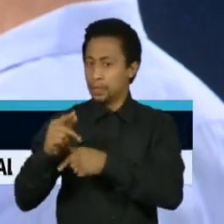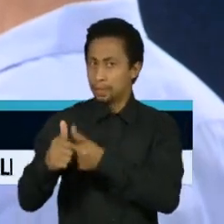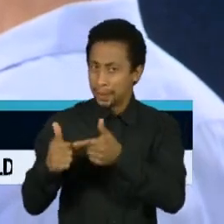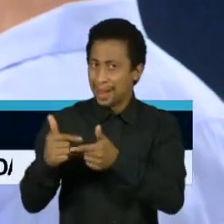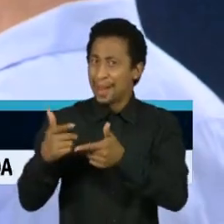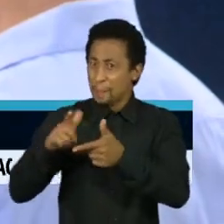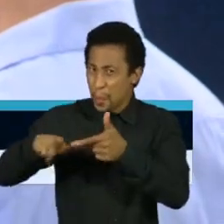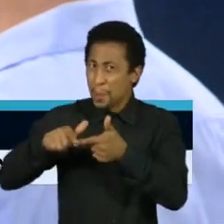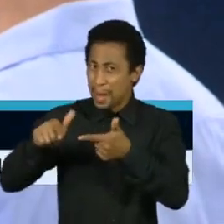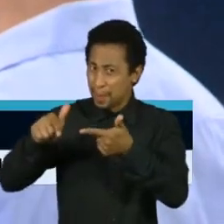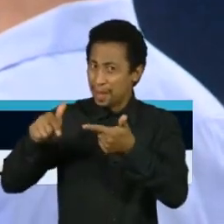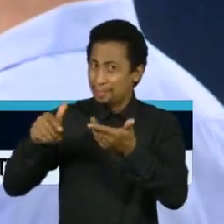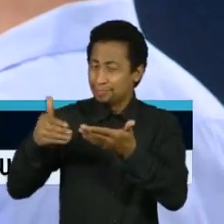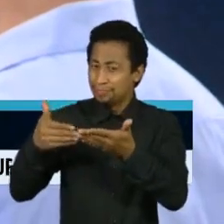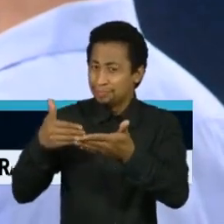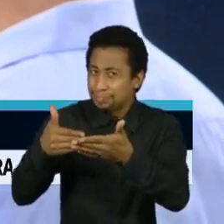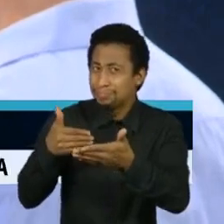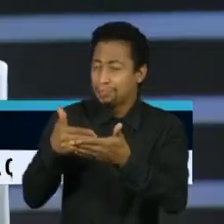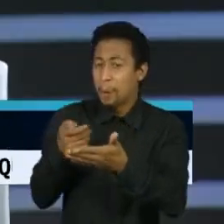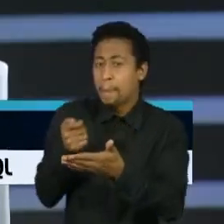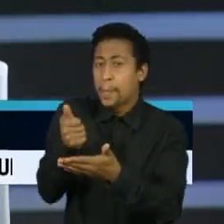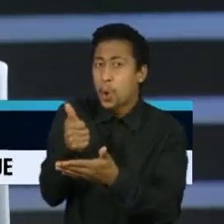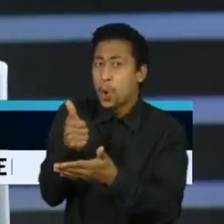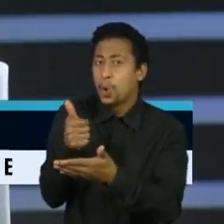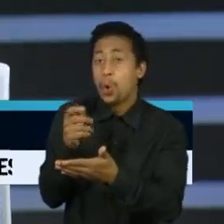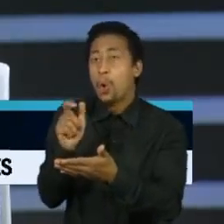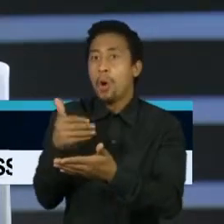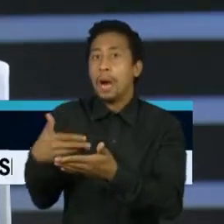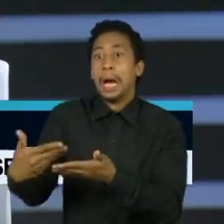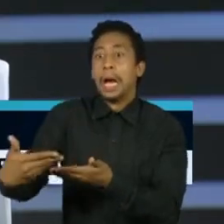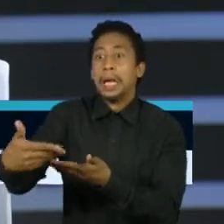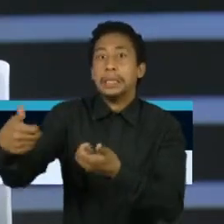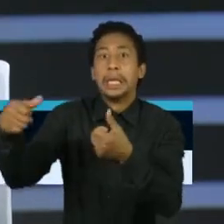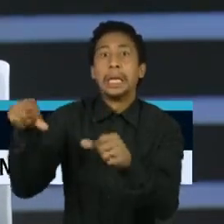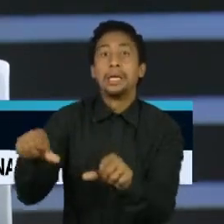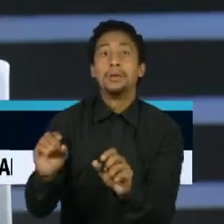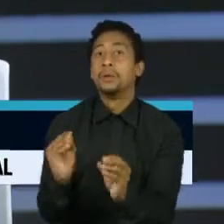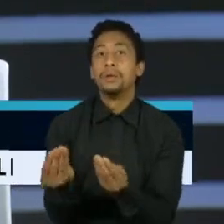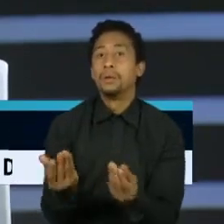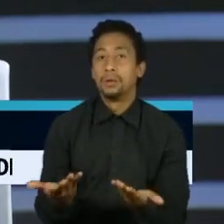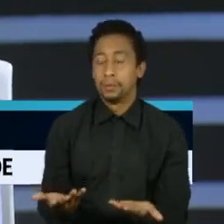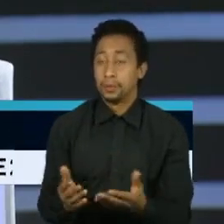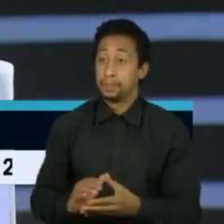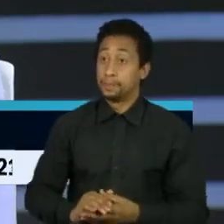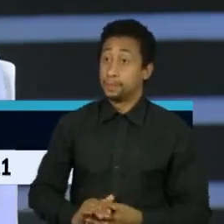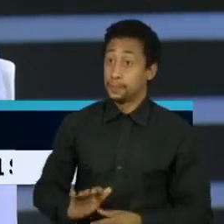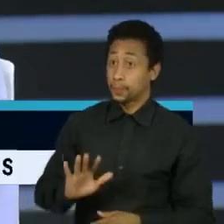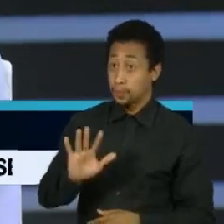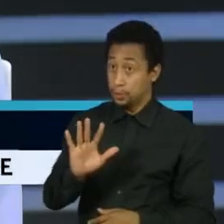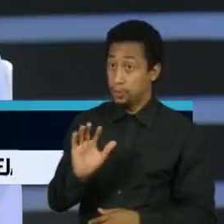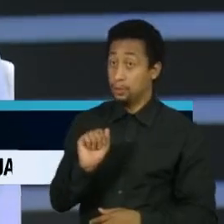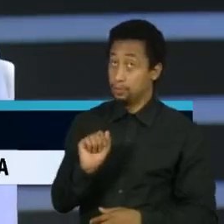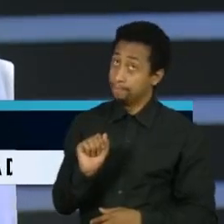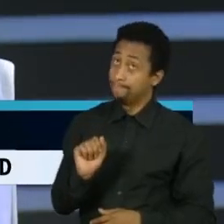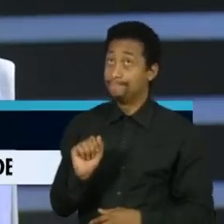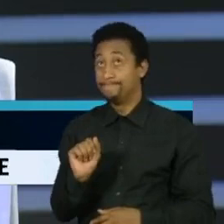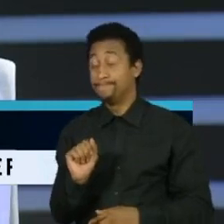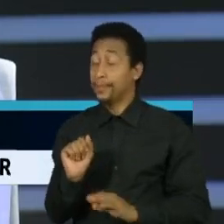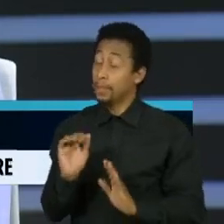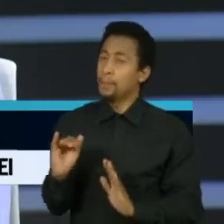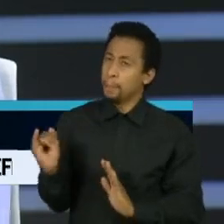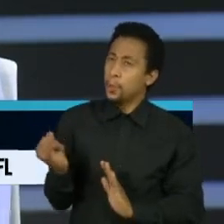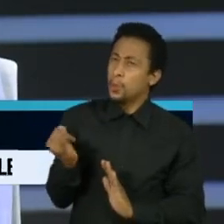passageira, se pode ser uma onda duradoura. Eu acho que ela é importante no simbólico, na minha opinião,